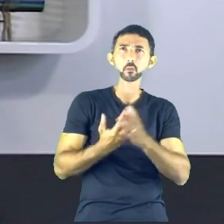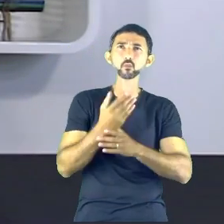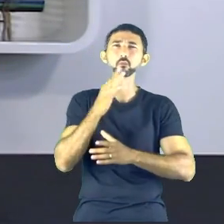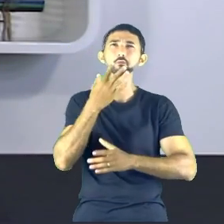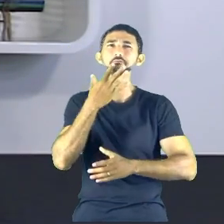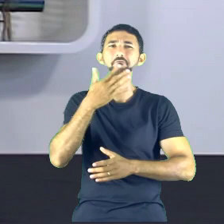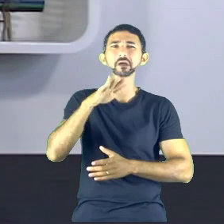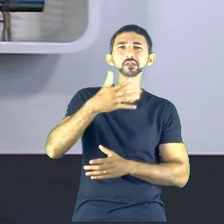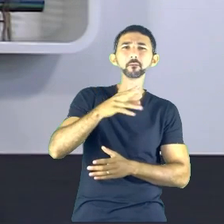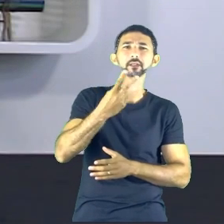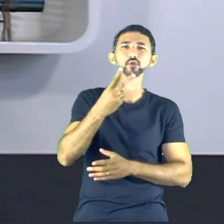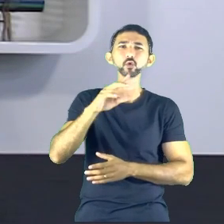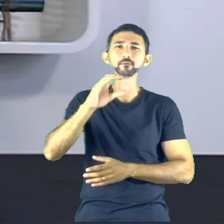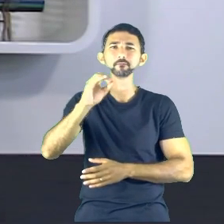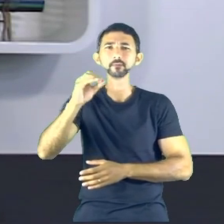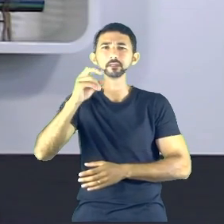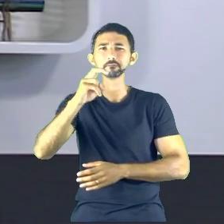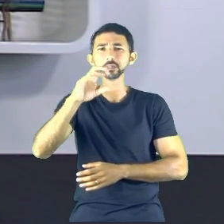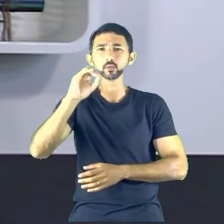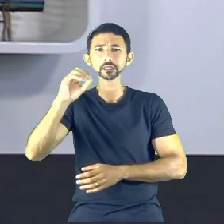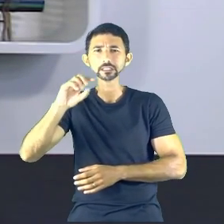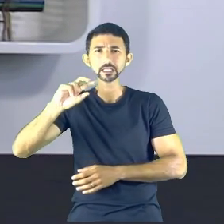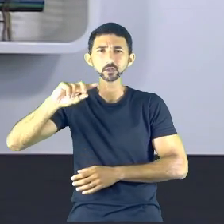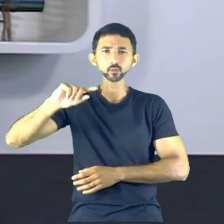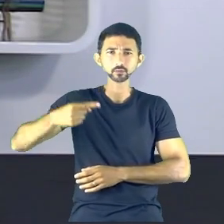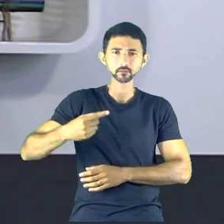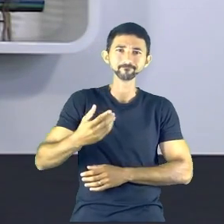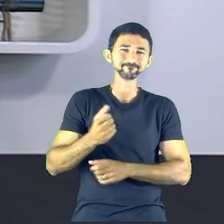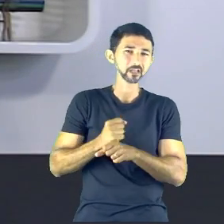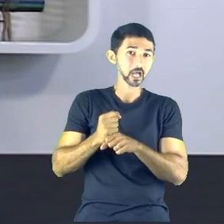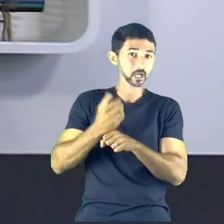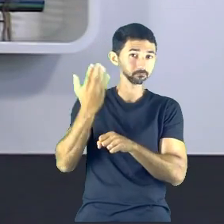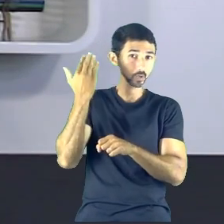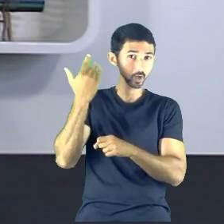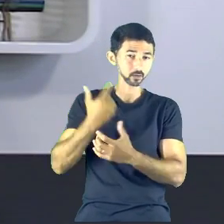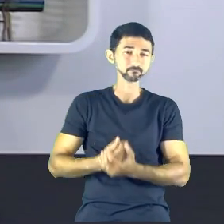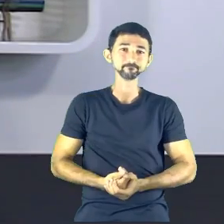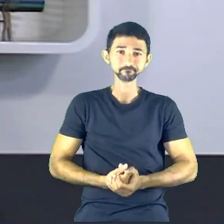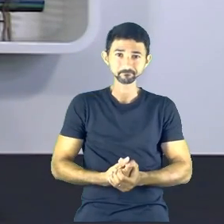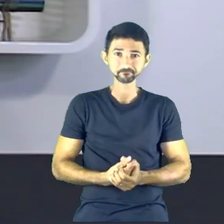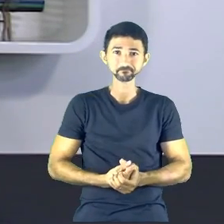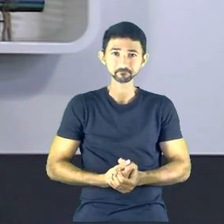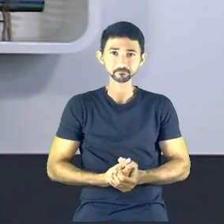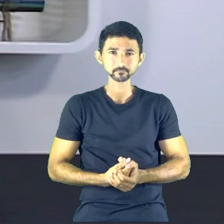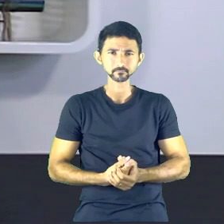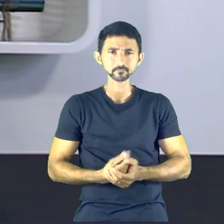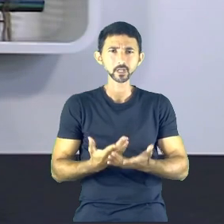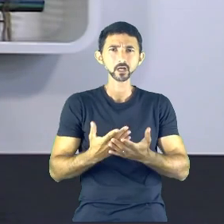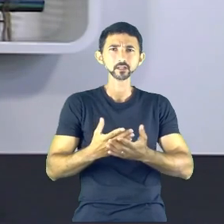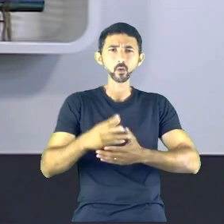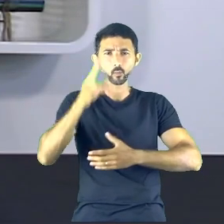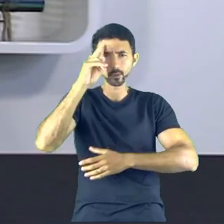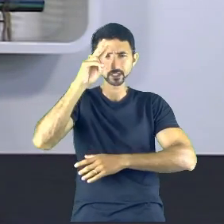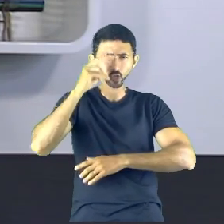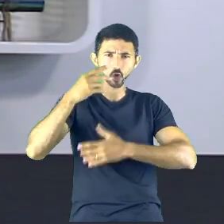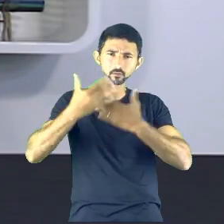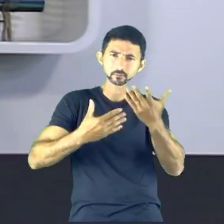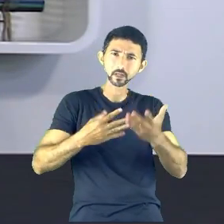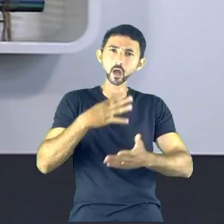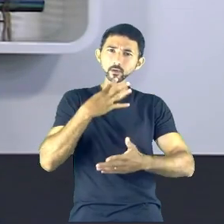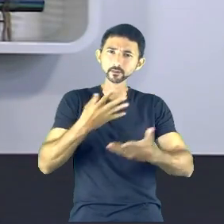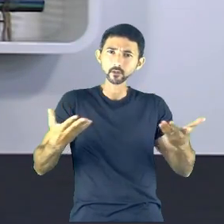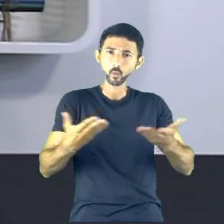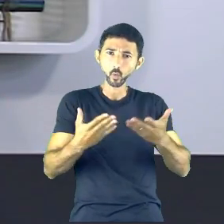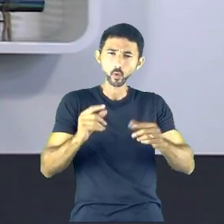Esopo. Isso aconteceu há mais ou menos 2.500 anos. Faz tempo, né? Pois é, grande parte das histórias de Esopo